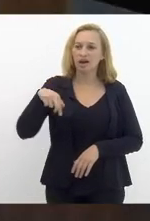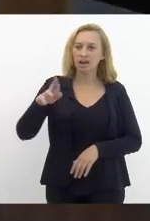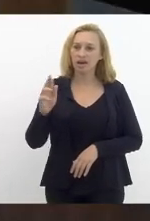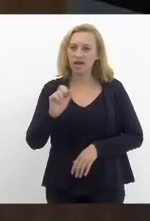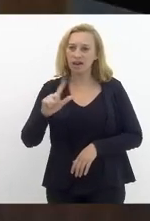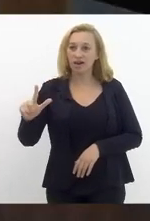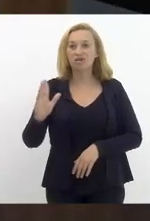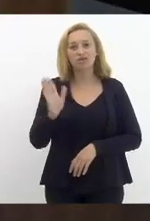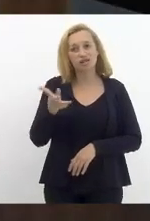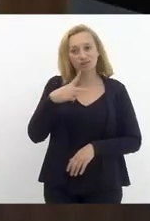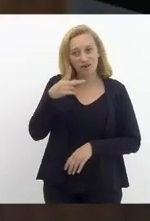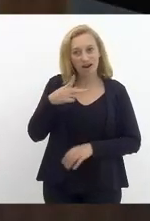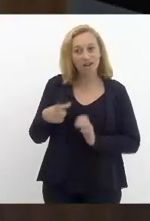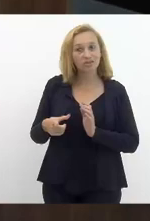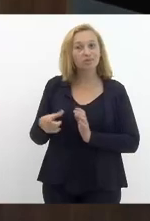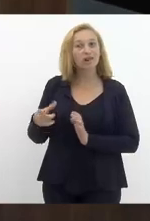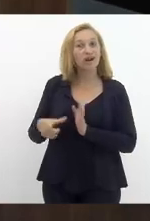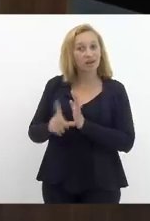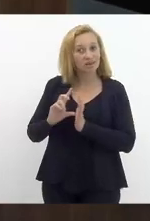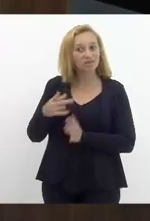Já tinha falado seu nome anteriormente.